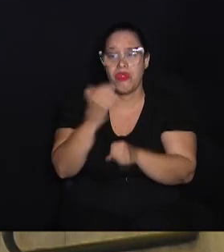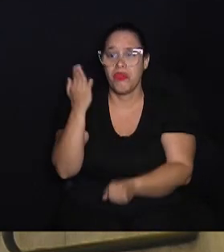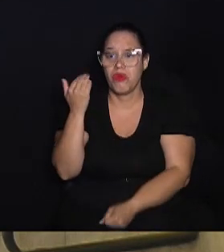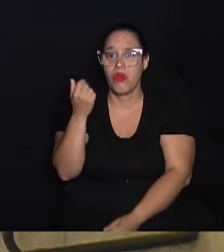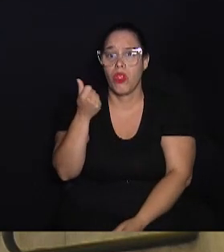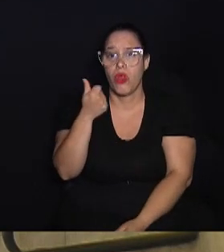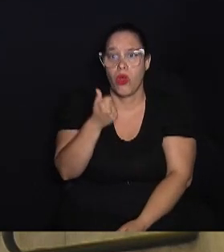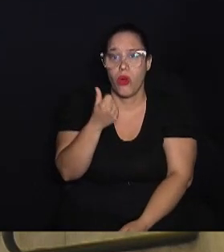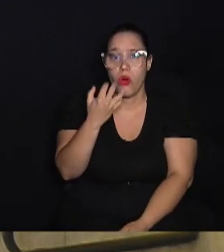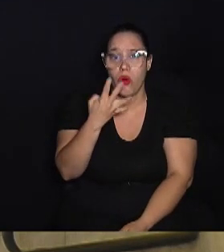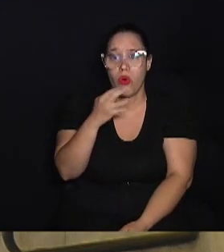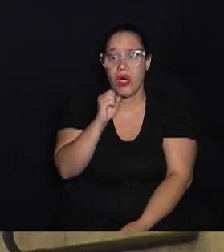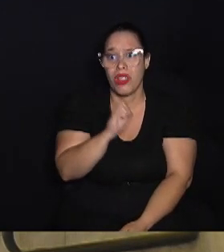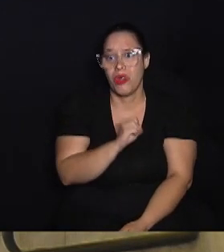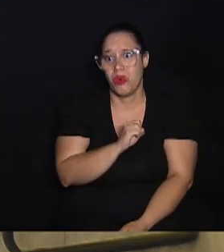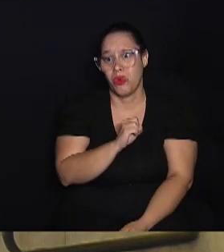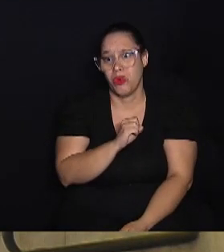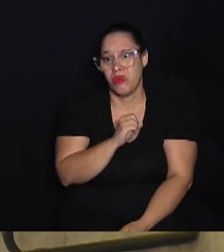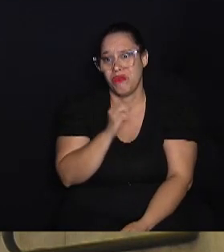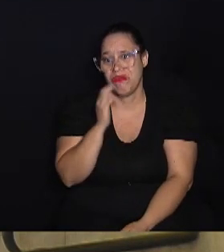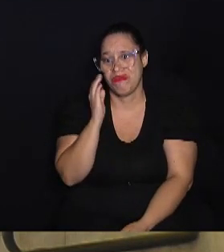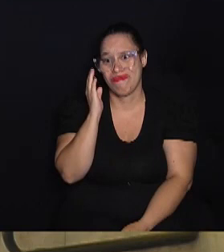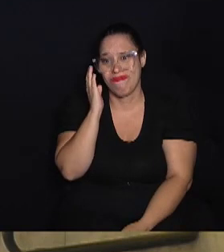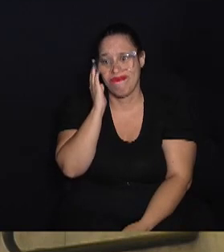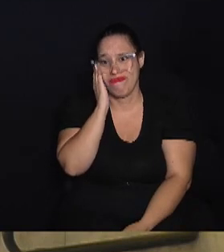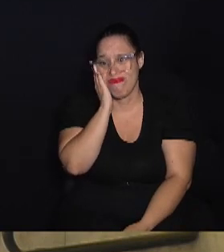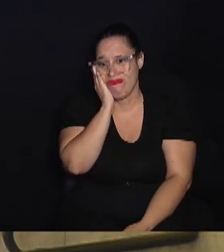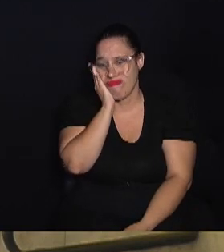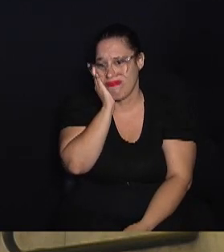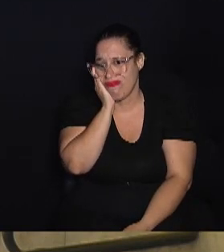em 1,48, né? Ou seja, já